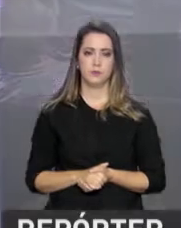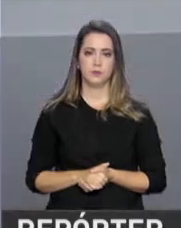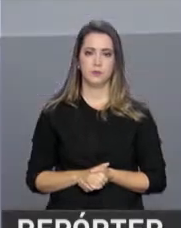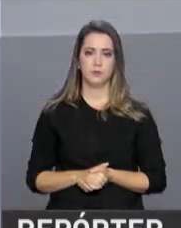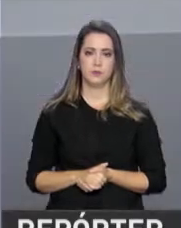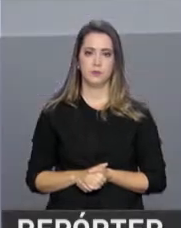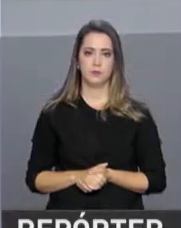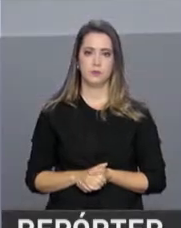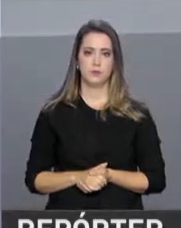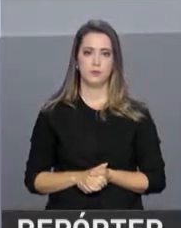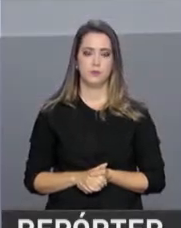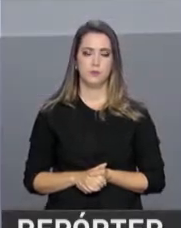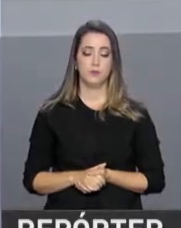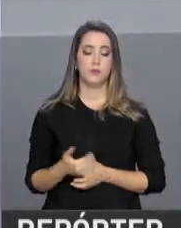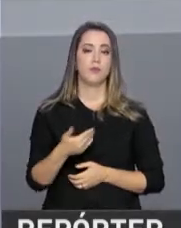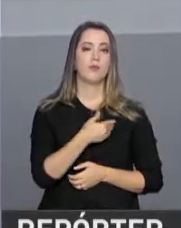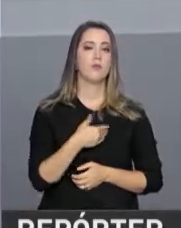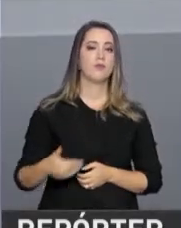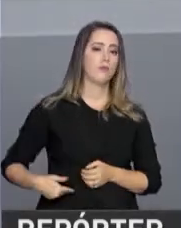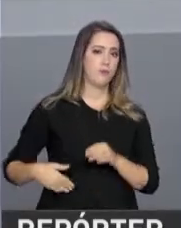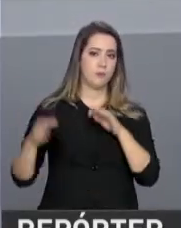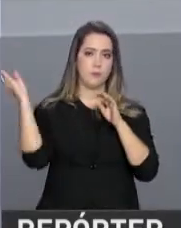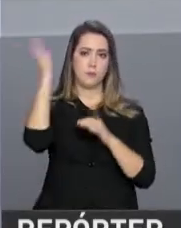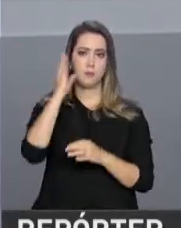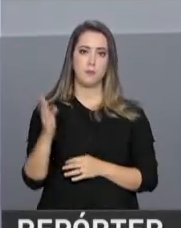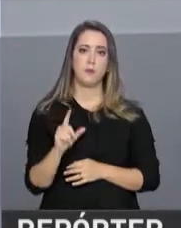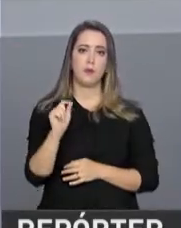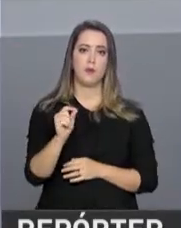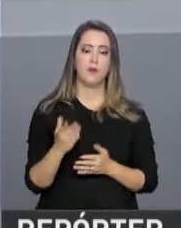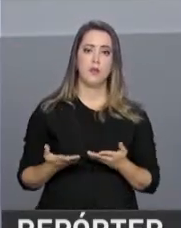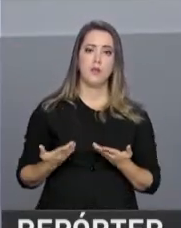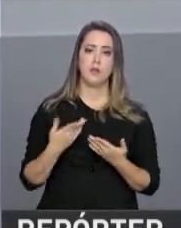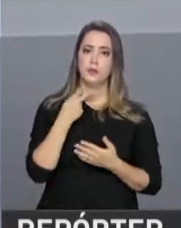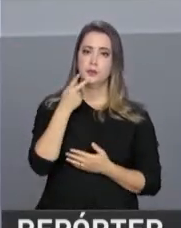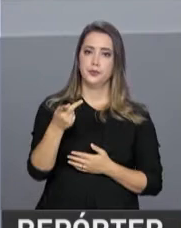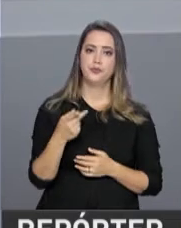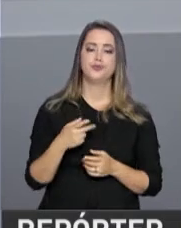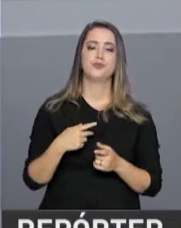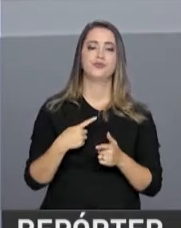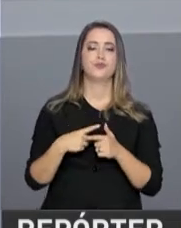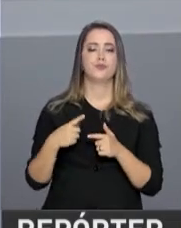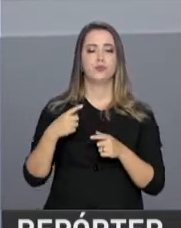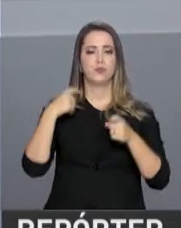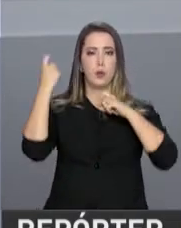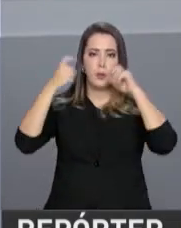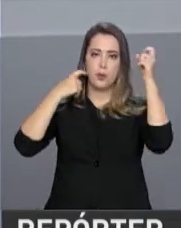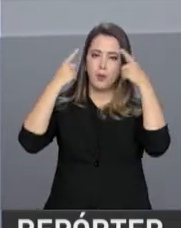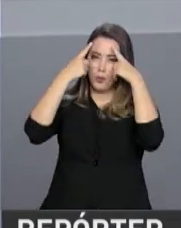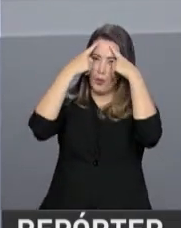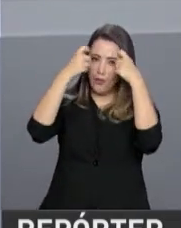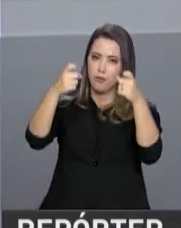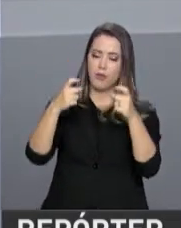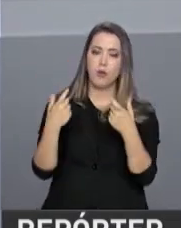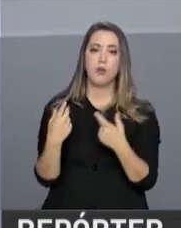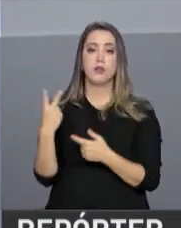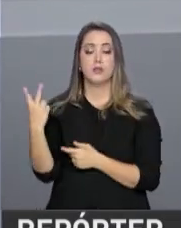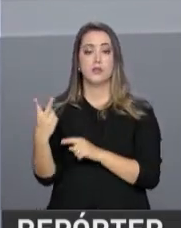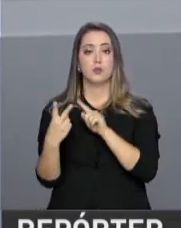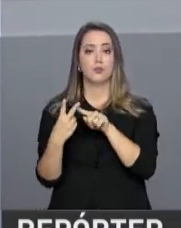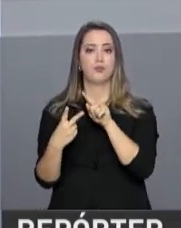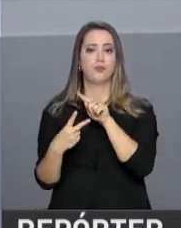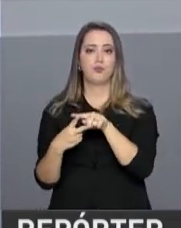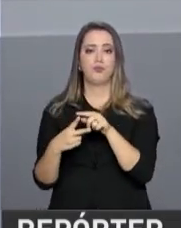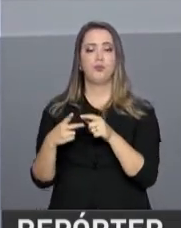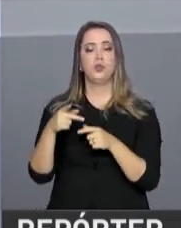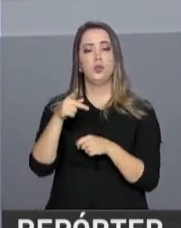o governo brasileiro manifestou grande preocupação com a violência na fronteira entre gaza e israel no último